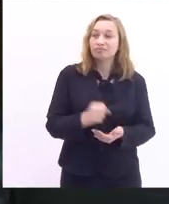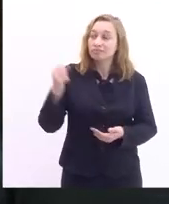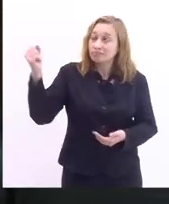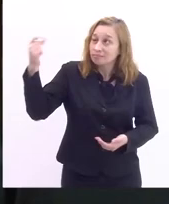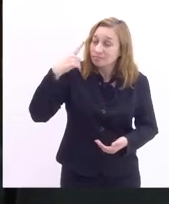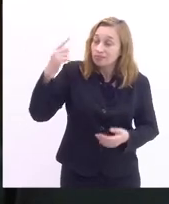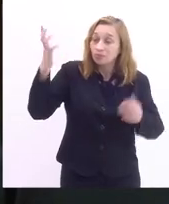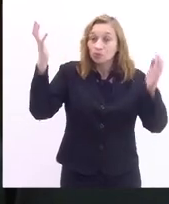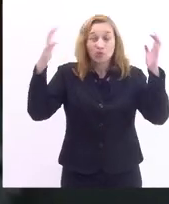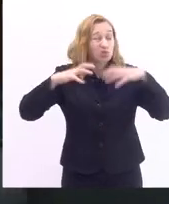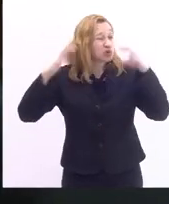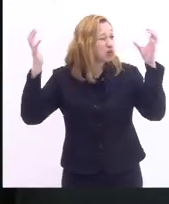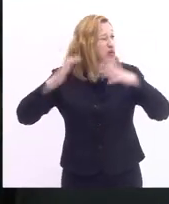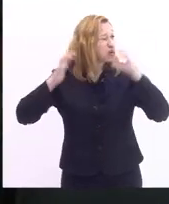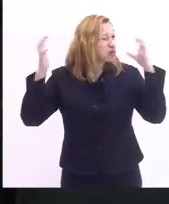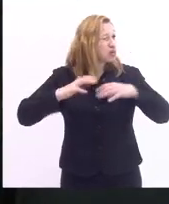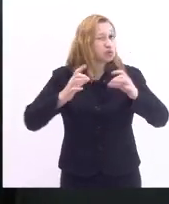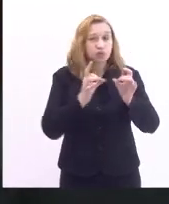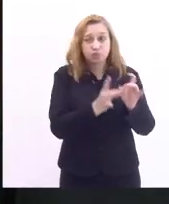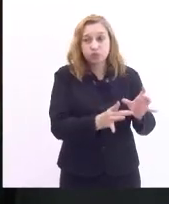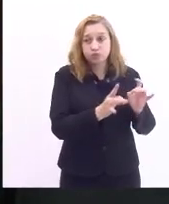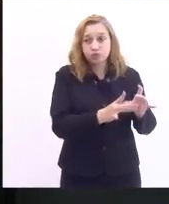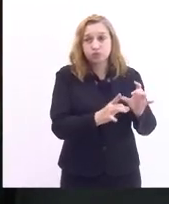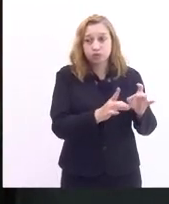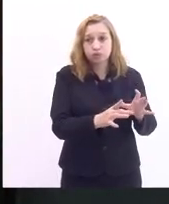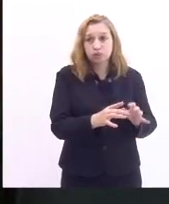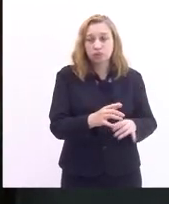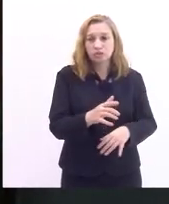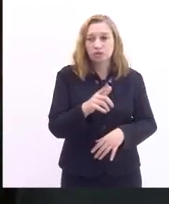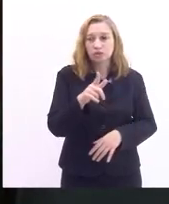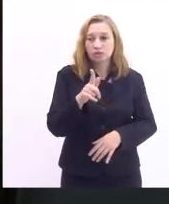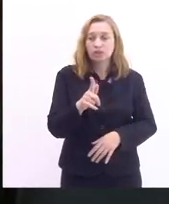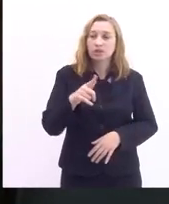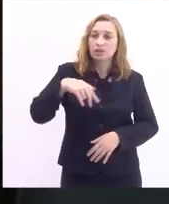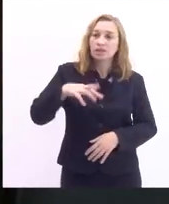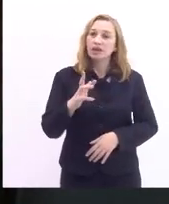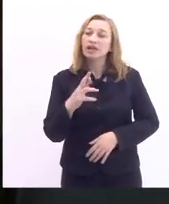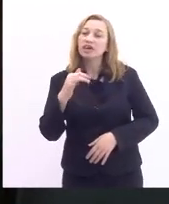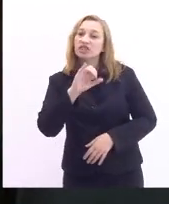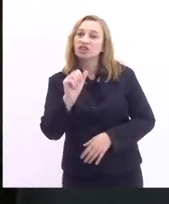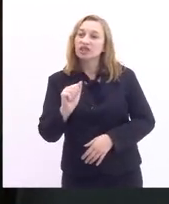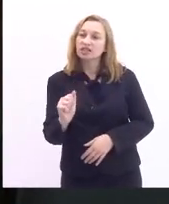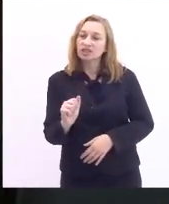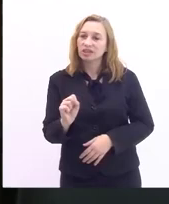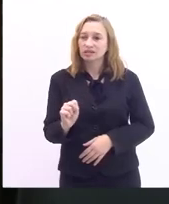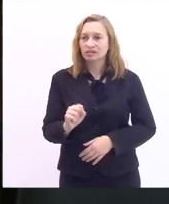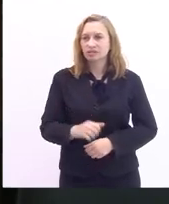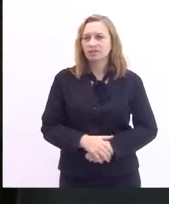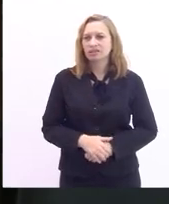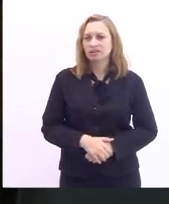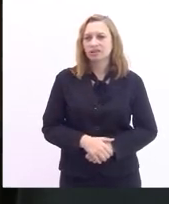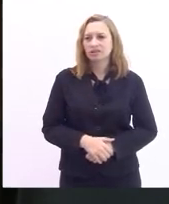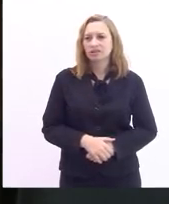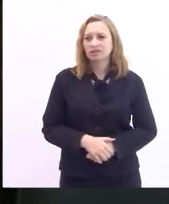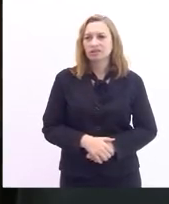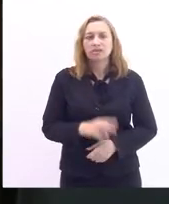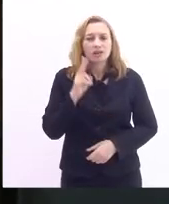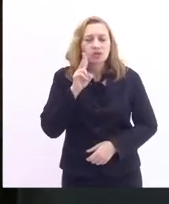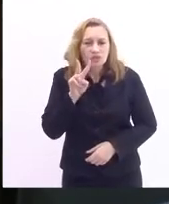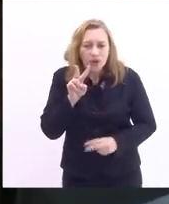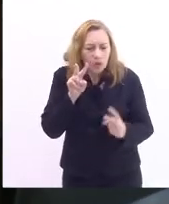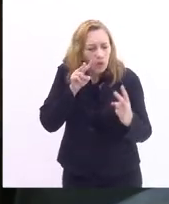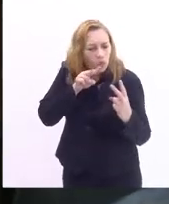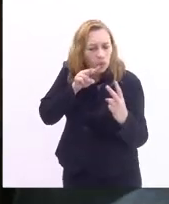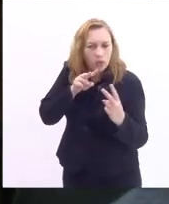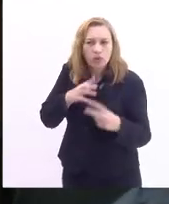sol chuva vendendo minhas queijadinhas eu tenho que falar para vocês eu tenho que falar olhando